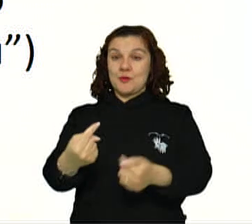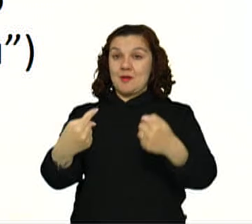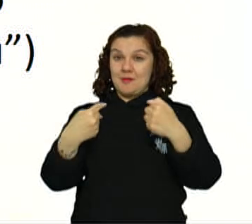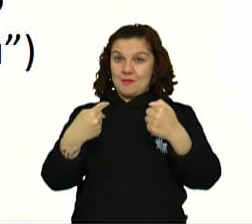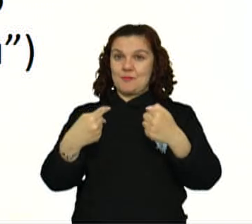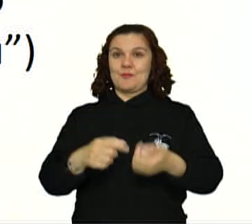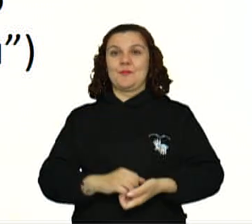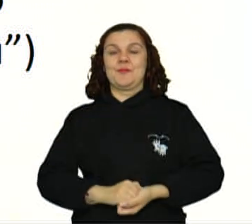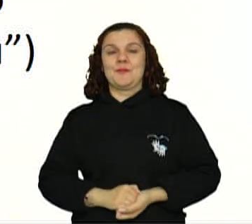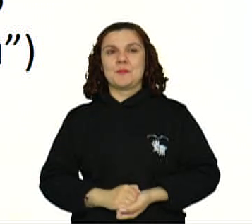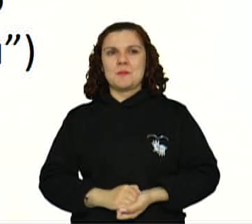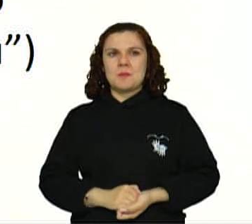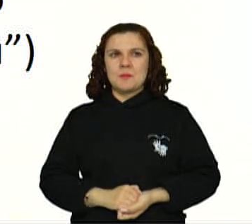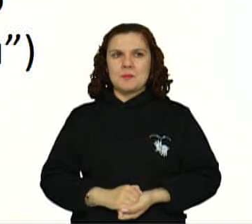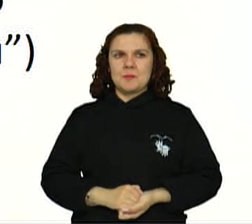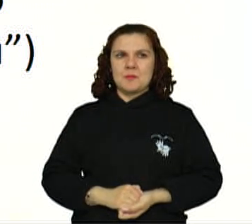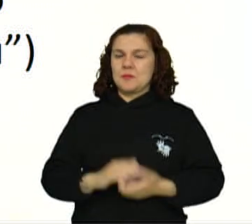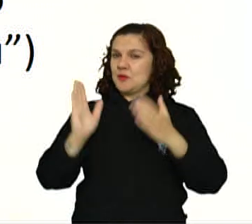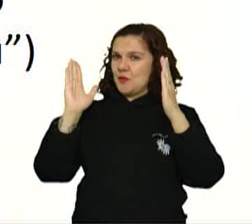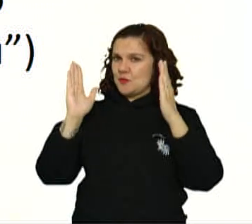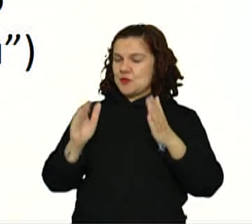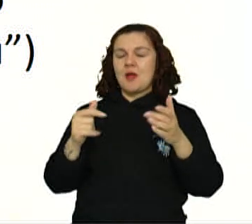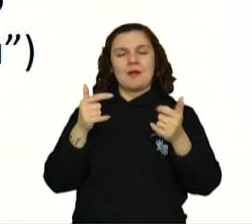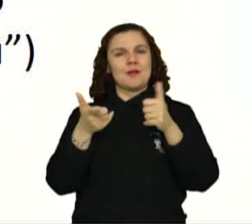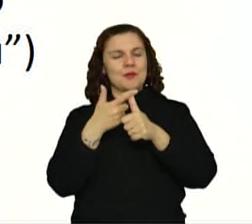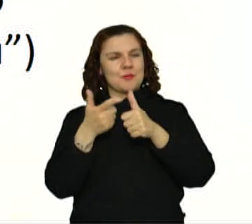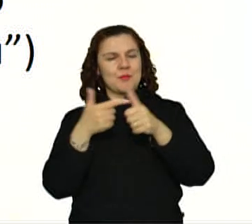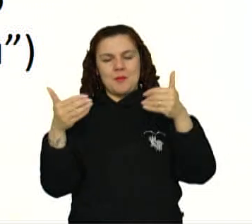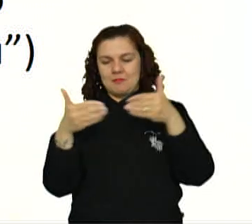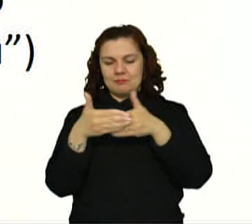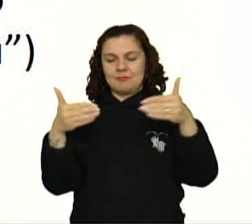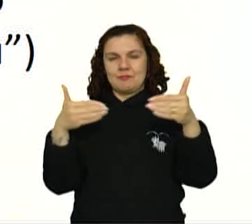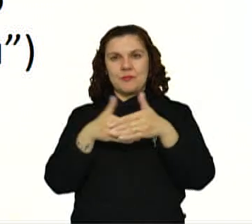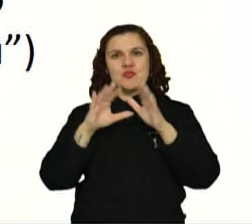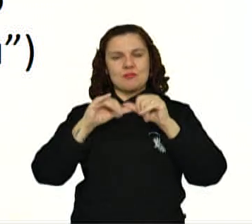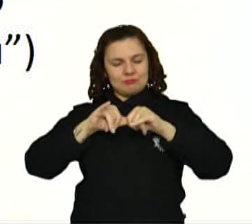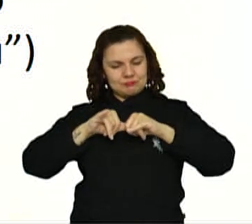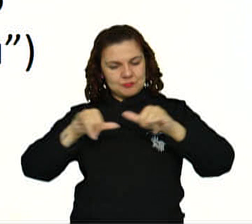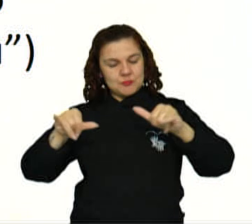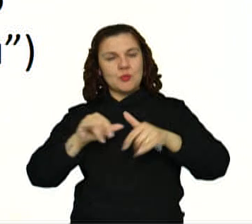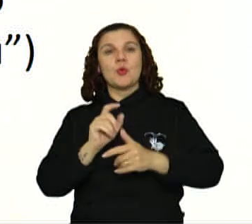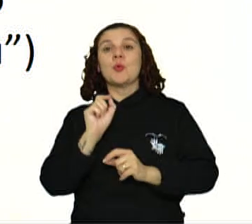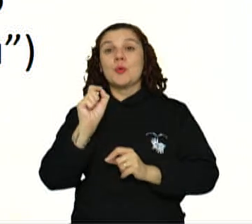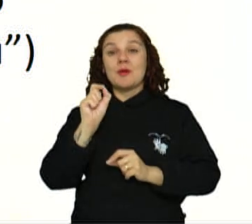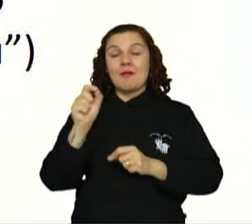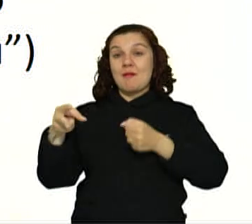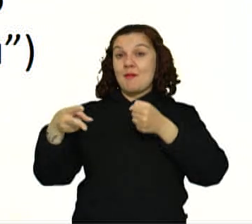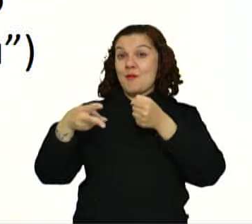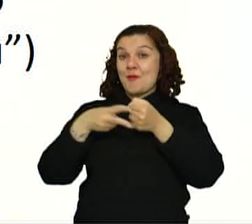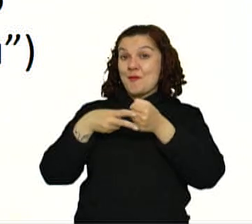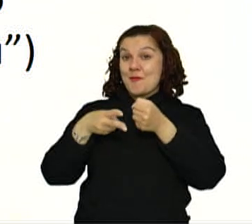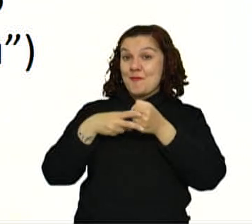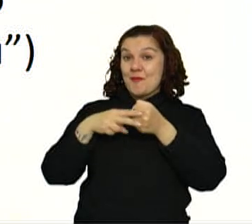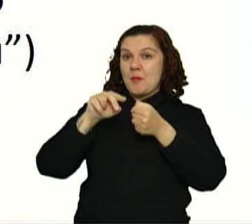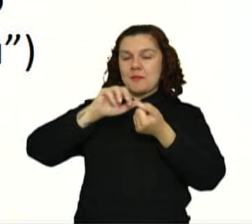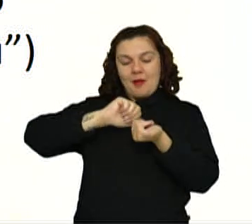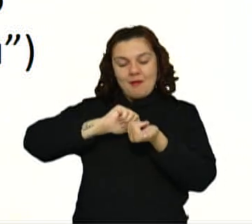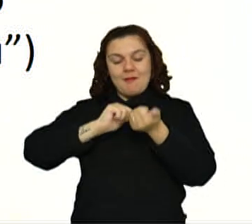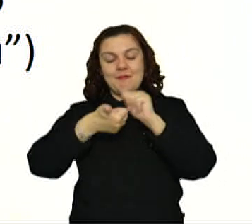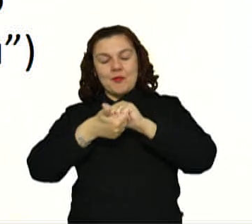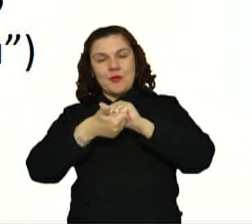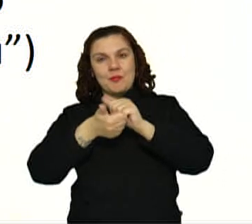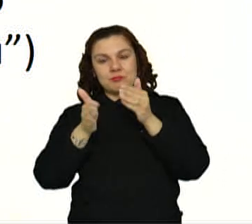sujeito eu. Logo no primeiros slides ali, foi colocado que o verbo, ele é